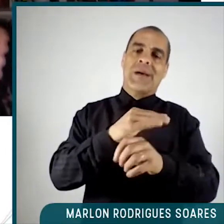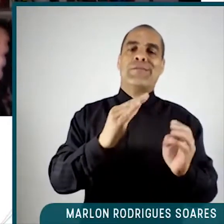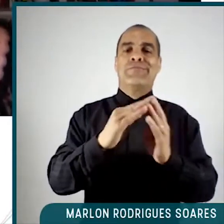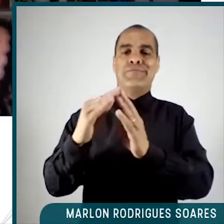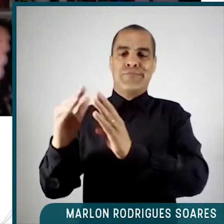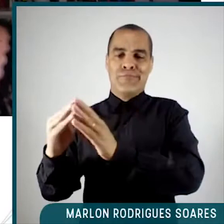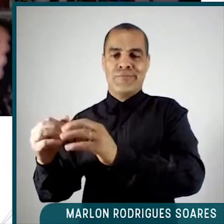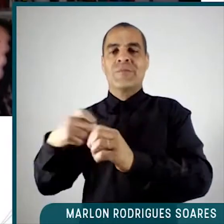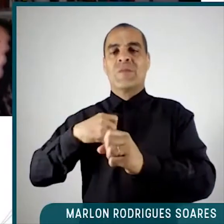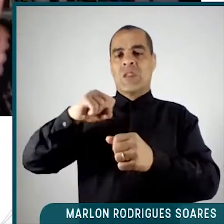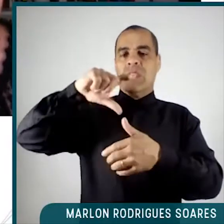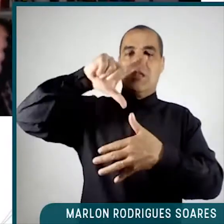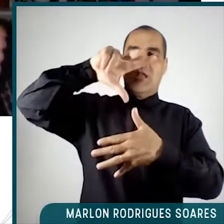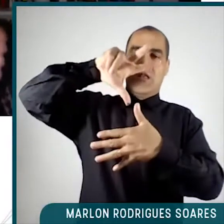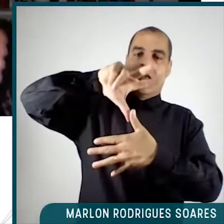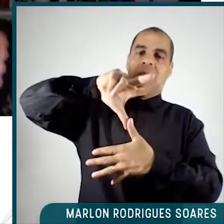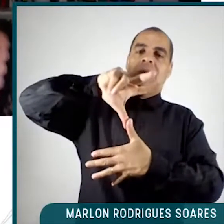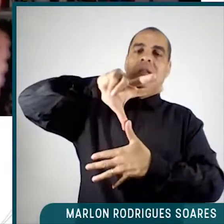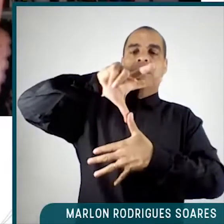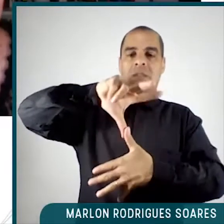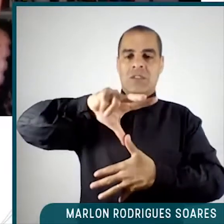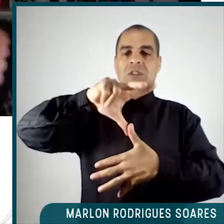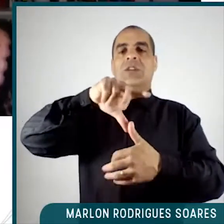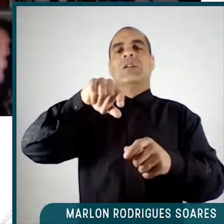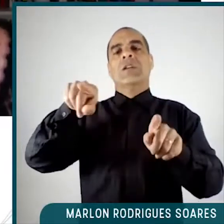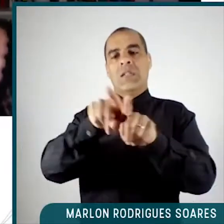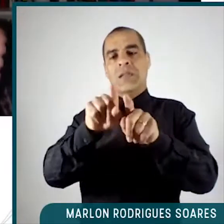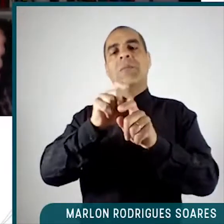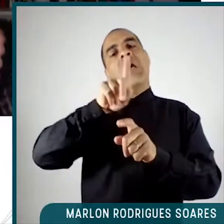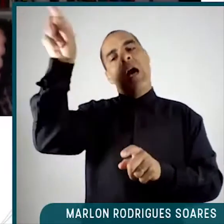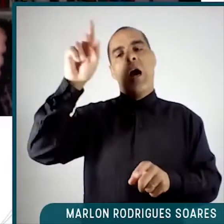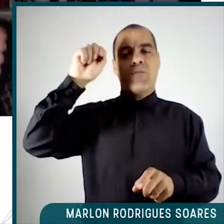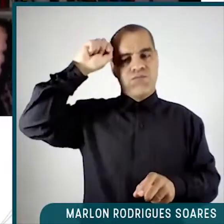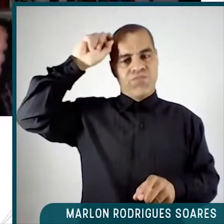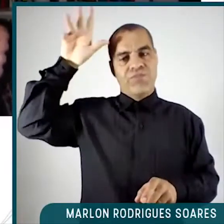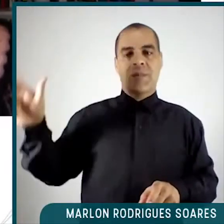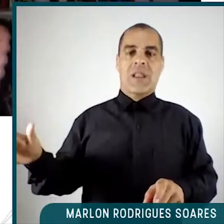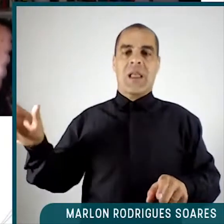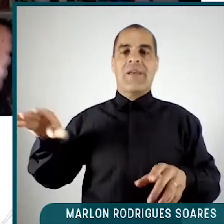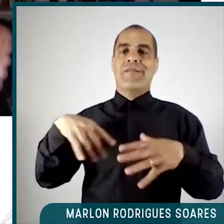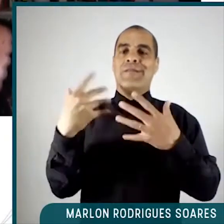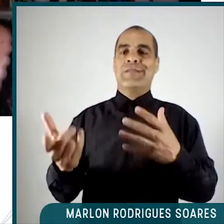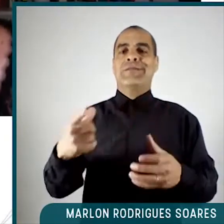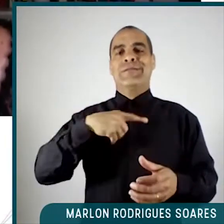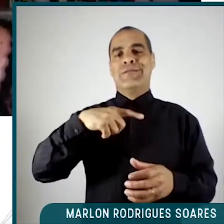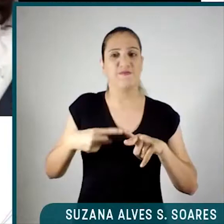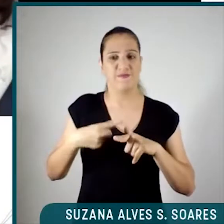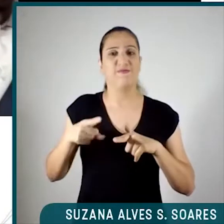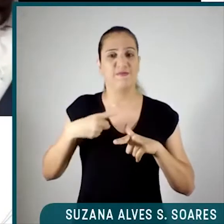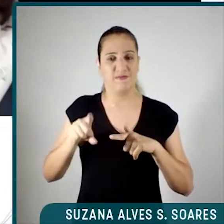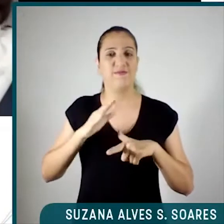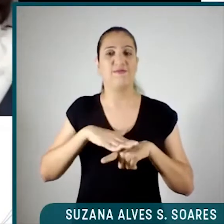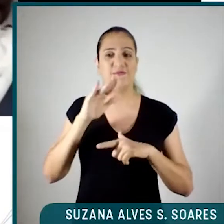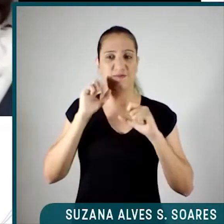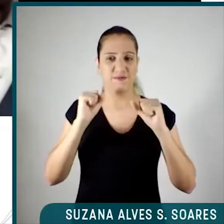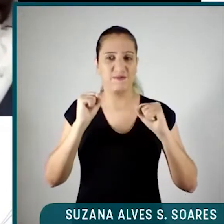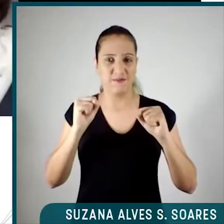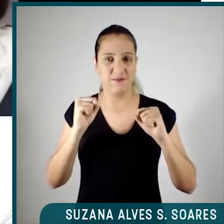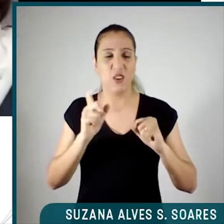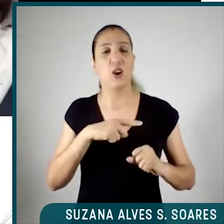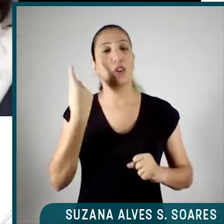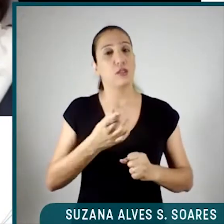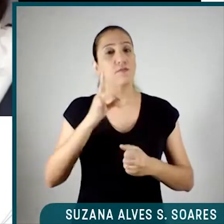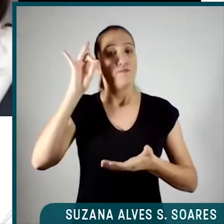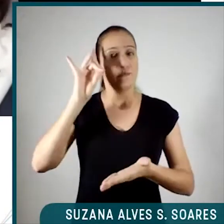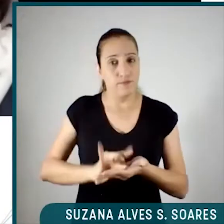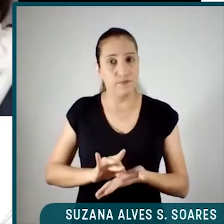da América Latina, talvez até mesmo da África, né? Ao invés disso, a gente tem exatamente o oposto. Vamos nos tornar,